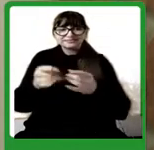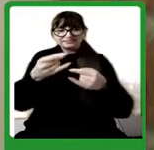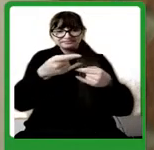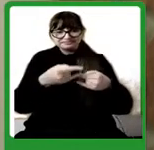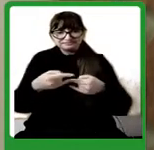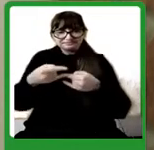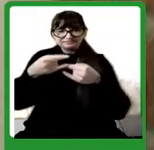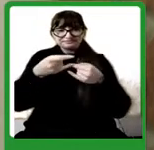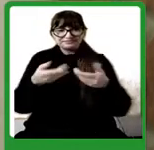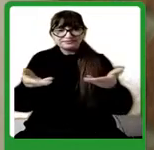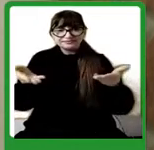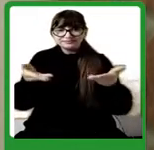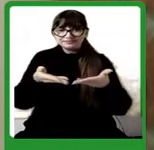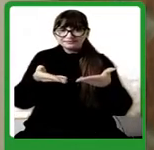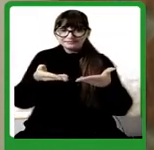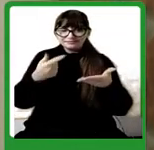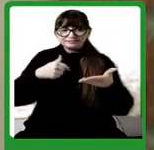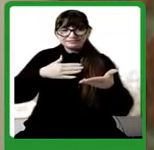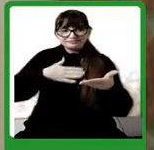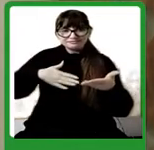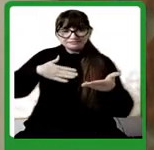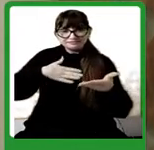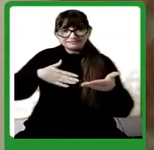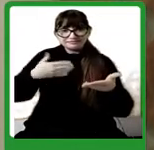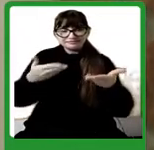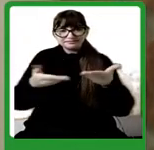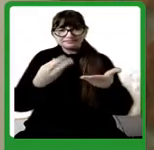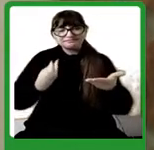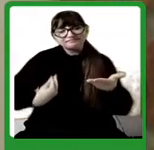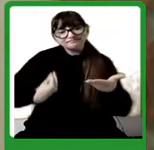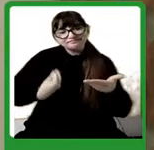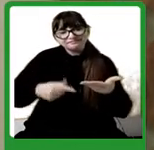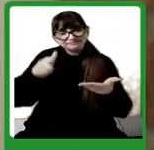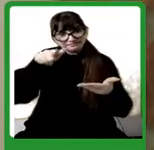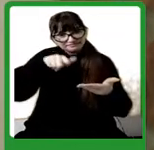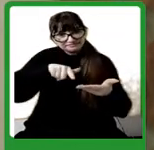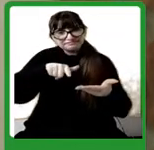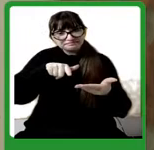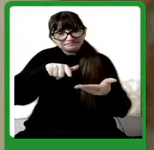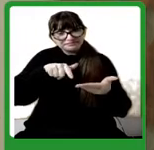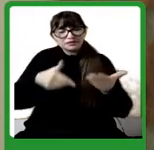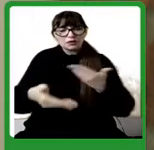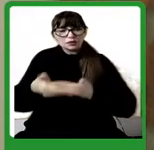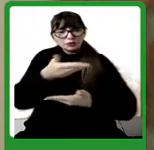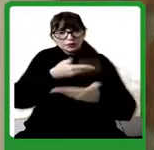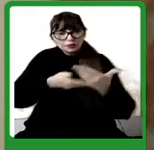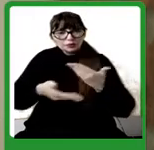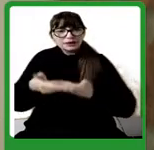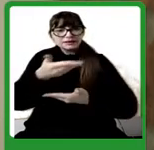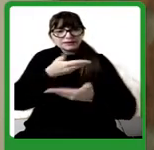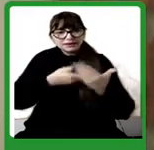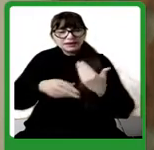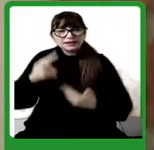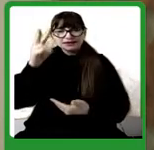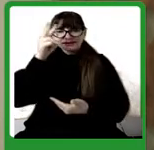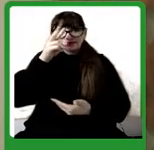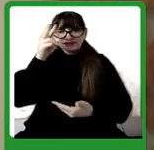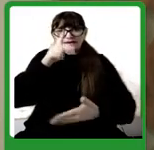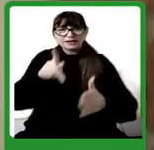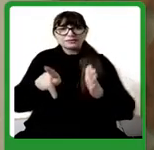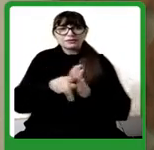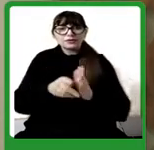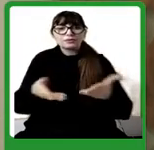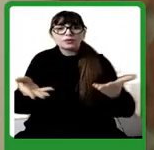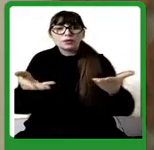Alto Uruguai. É um prazer estar novamente aqui compartilhando com vocês as celebrações